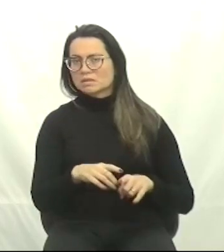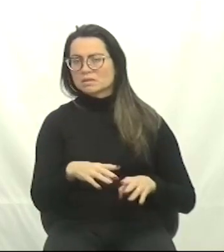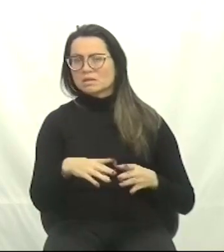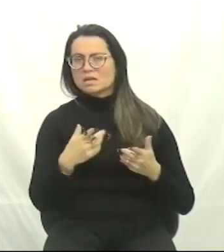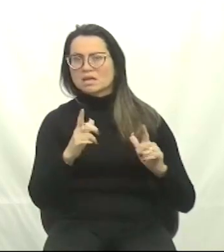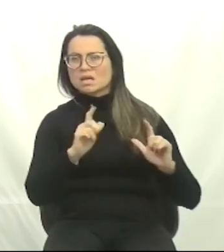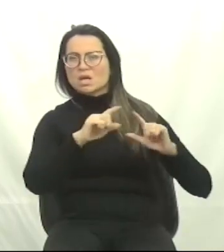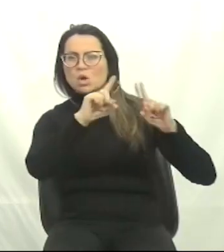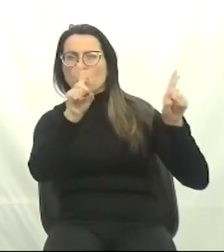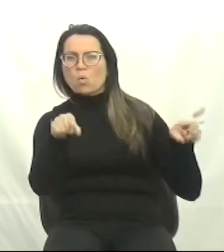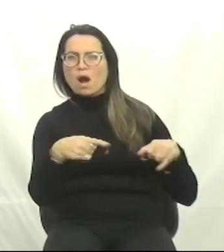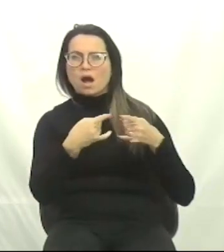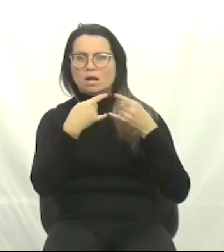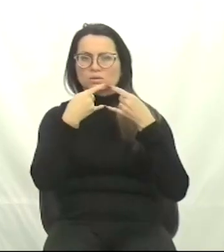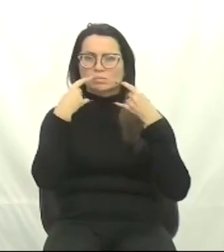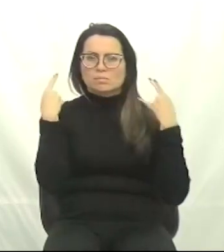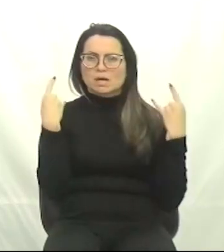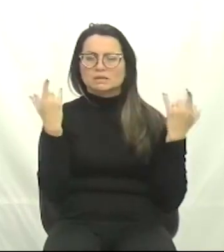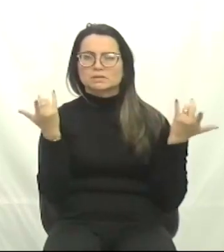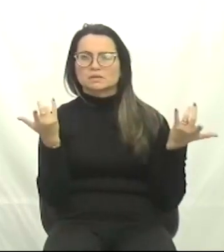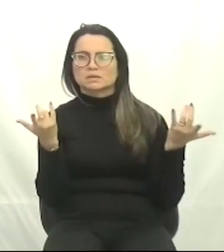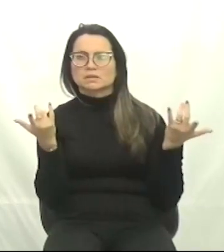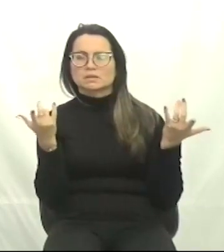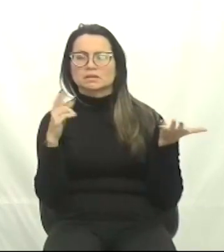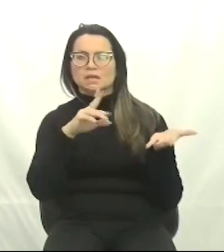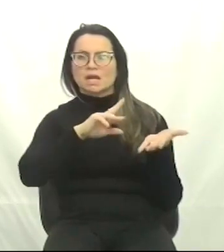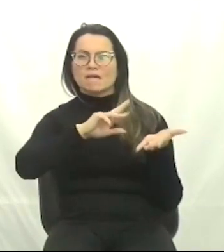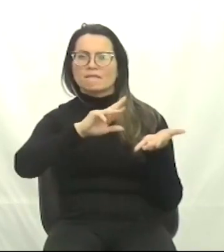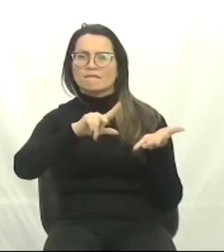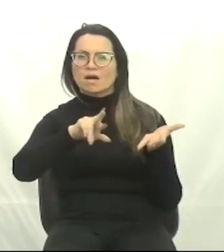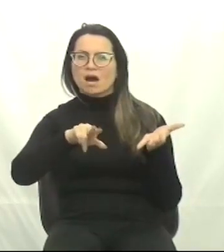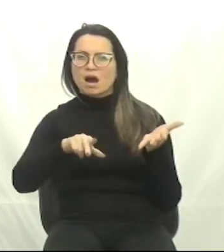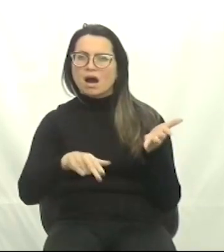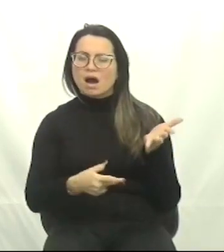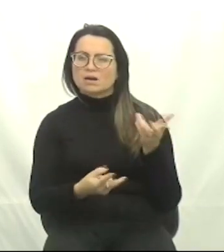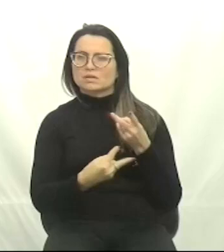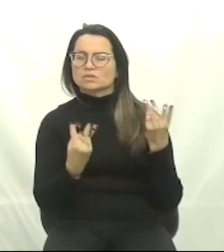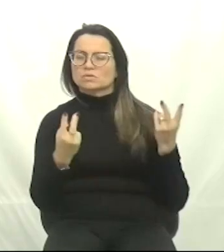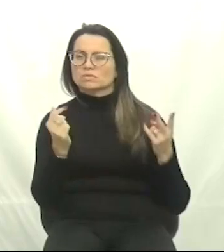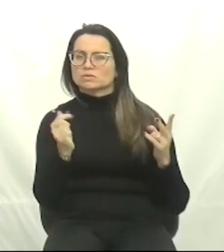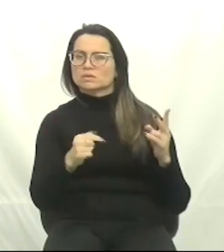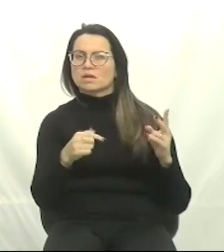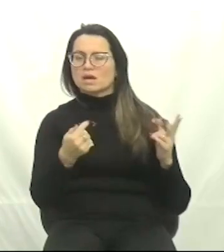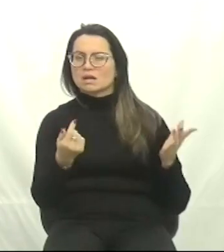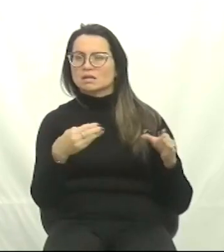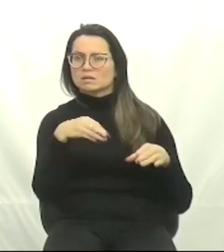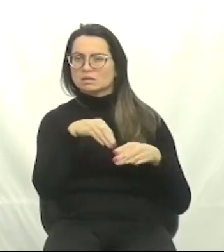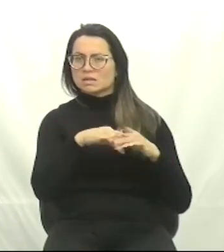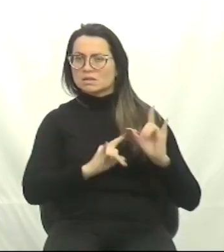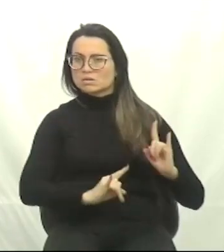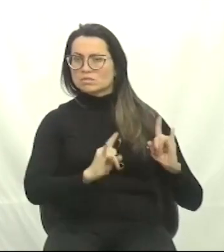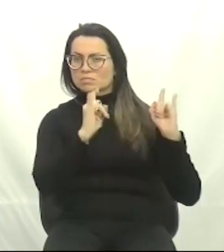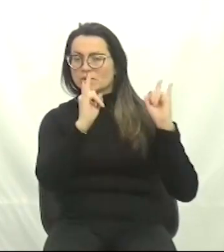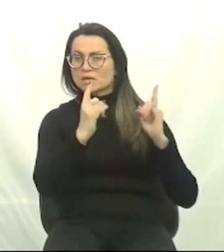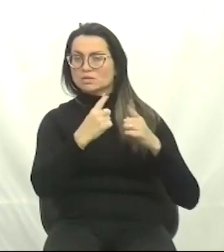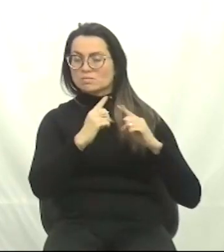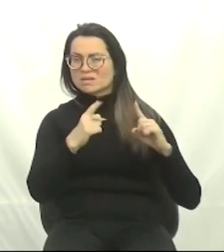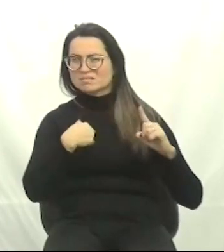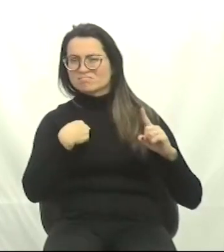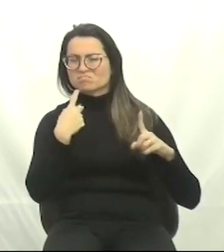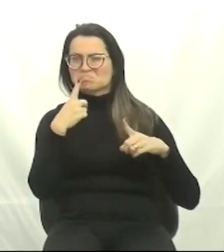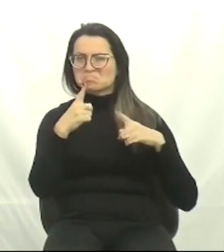tem máscaras, tem várias situações lá dentro daquele prédio. Mas o que mais me